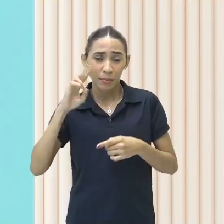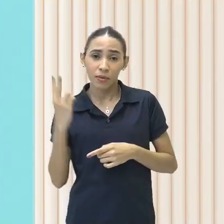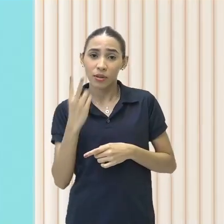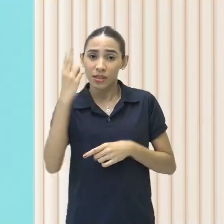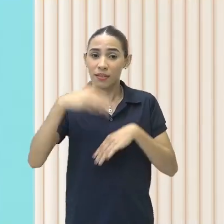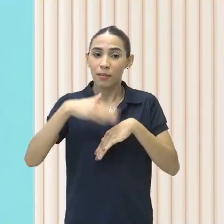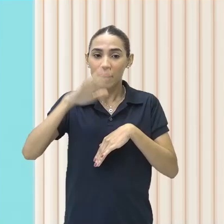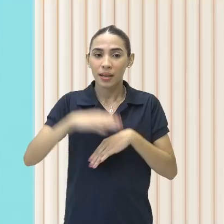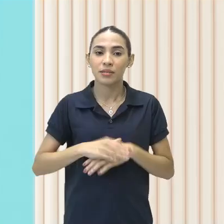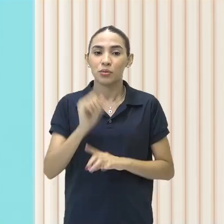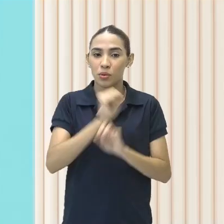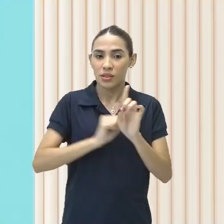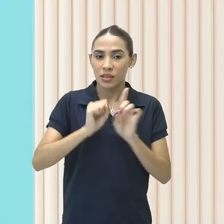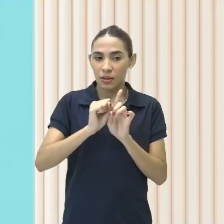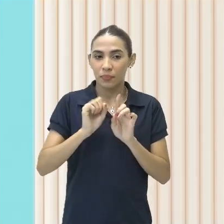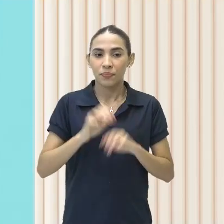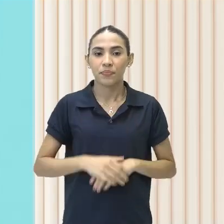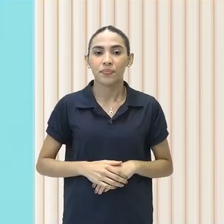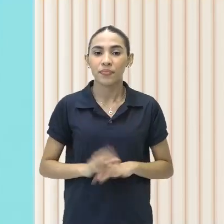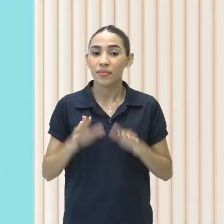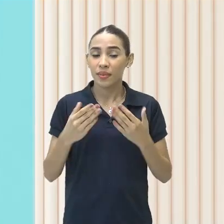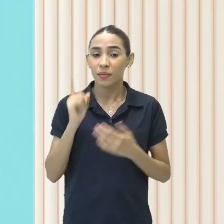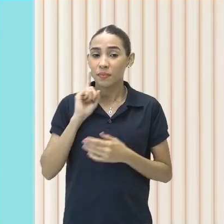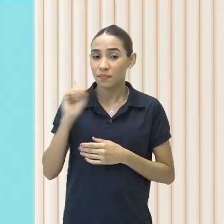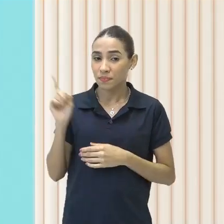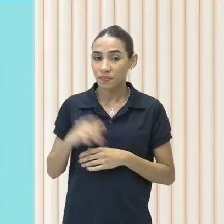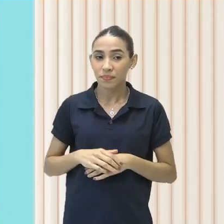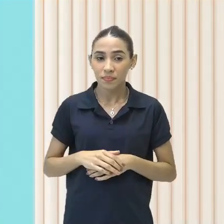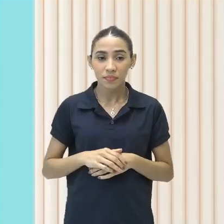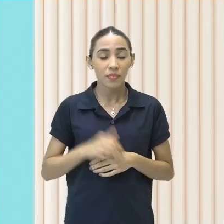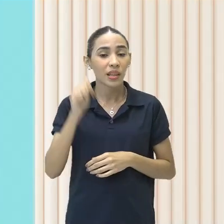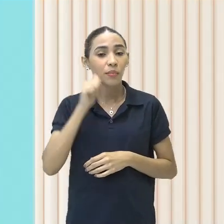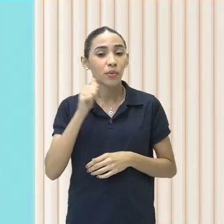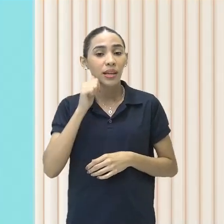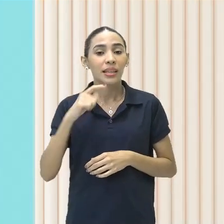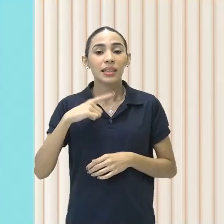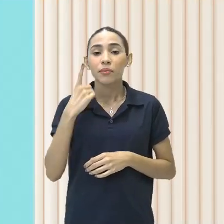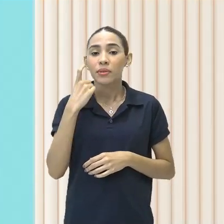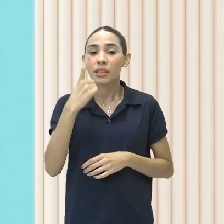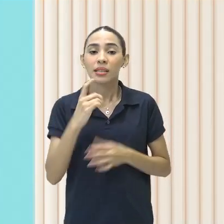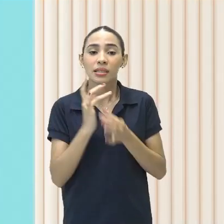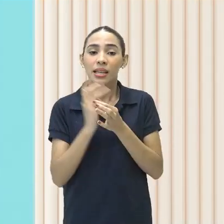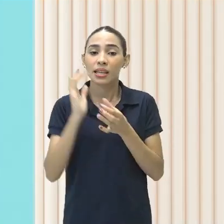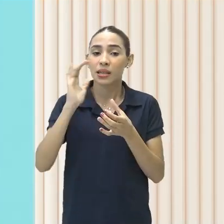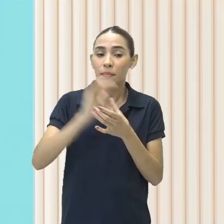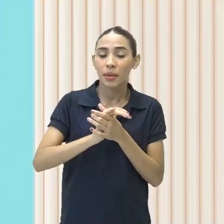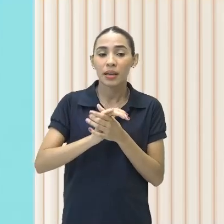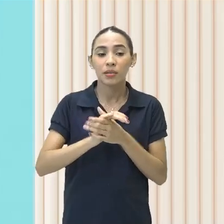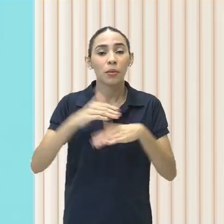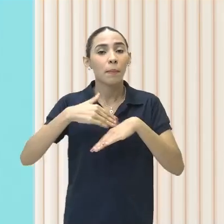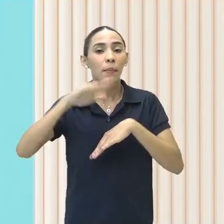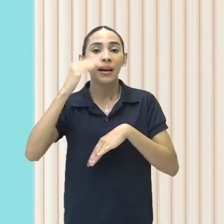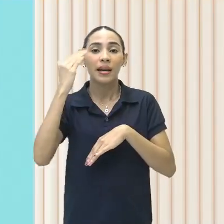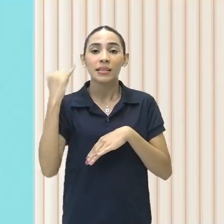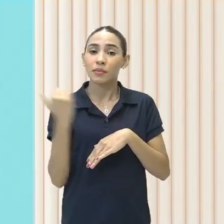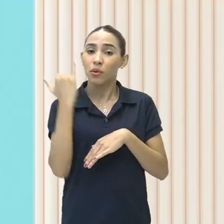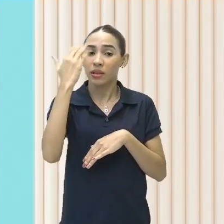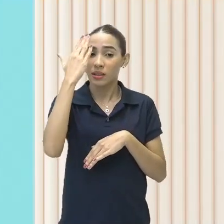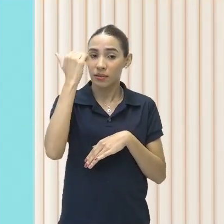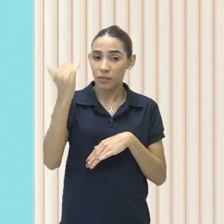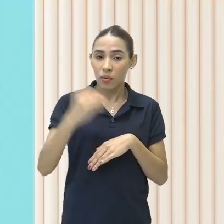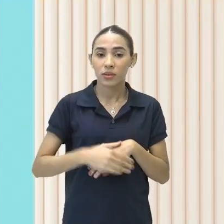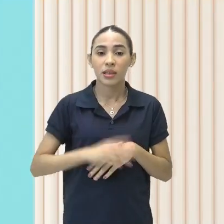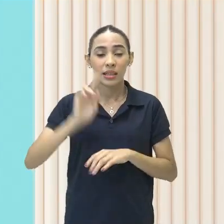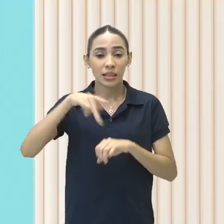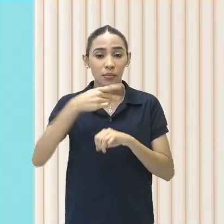questão do social, né? Então vejam aí que a mulher ela busca por um casamento para a ascensão social.